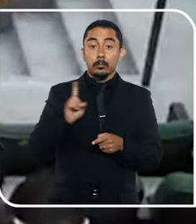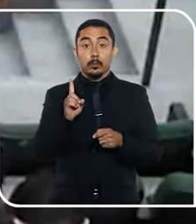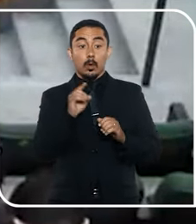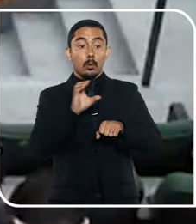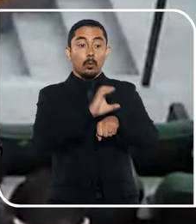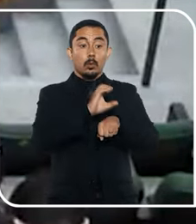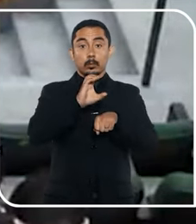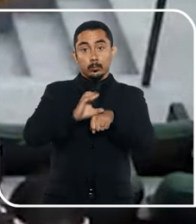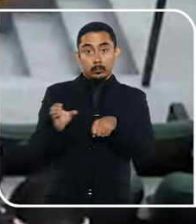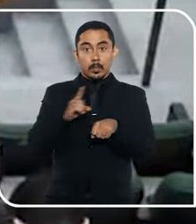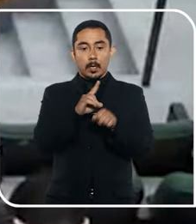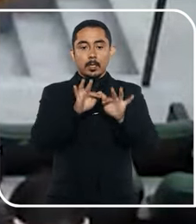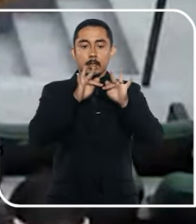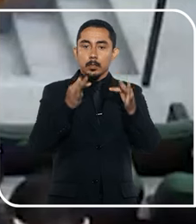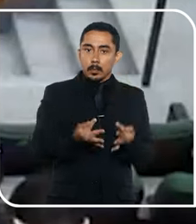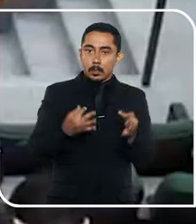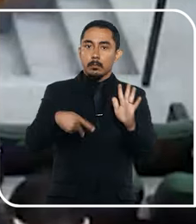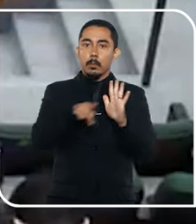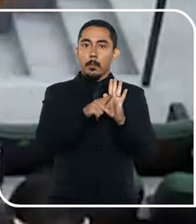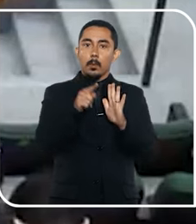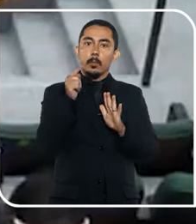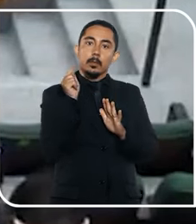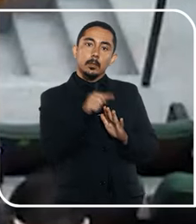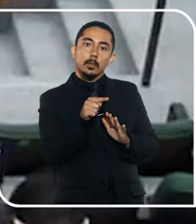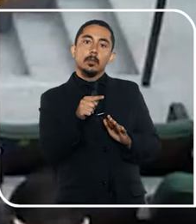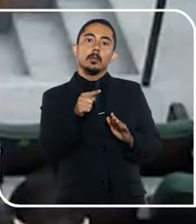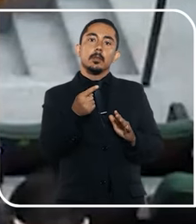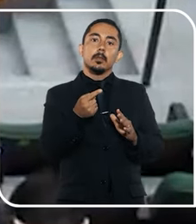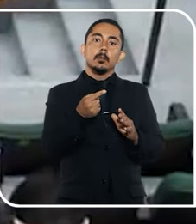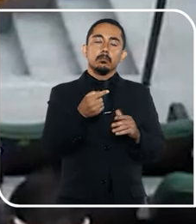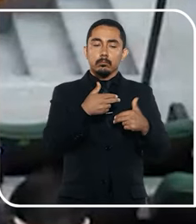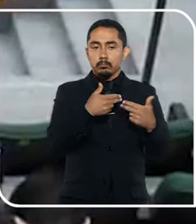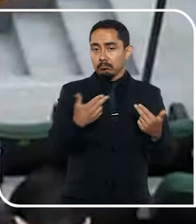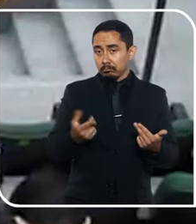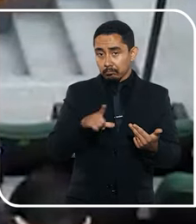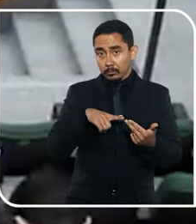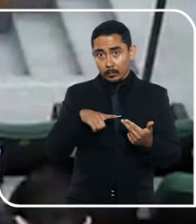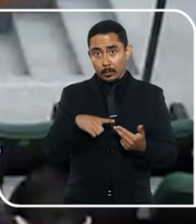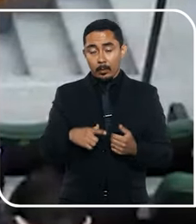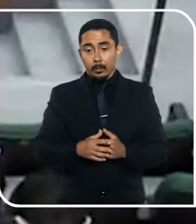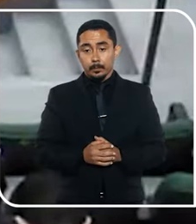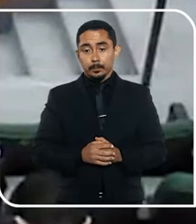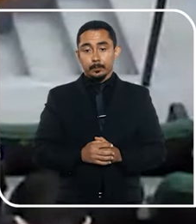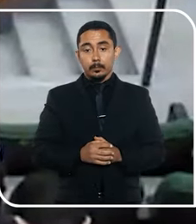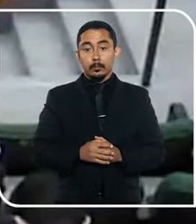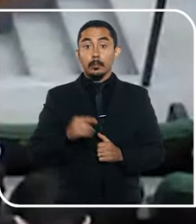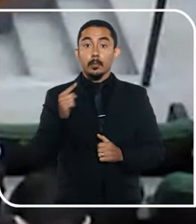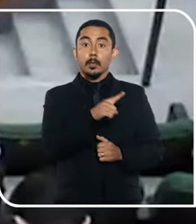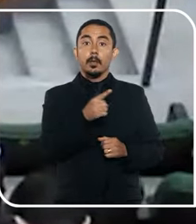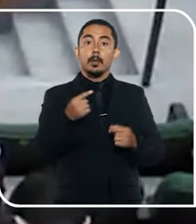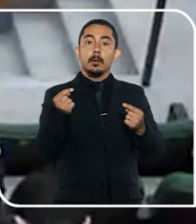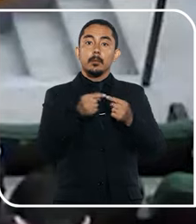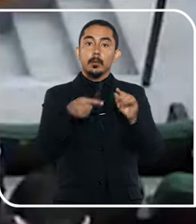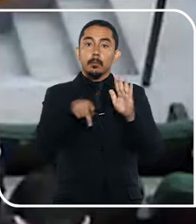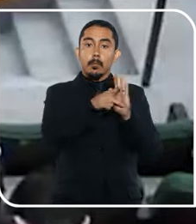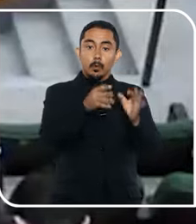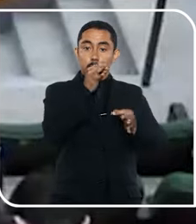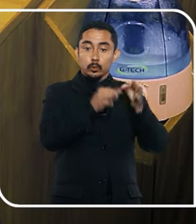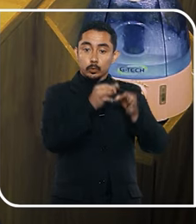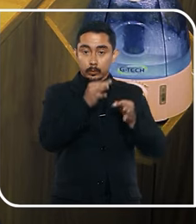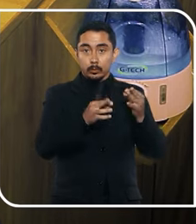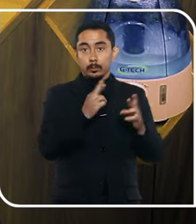portanto, de que o Código Civil tipificou-os na categoria das coisas e, como tal, são objetos de